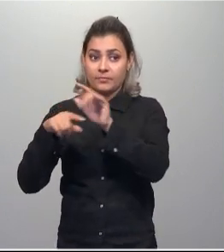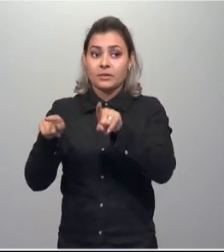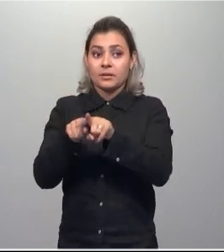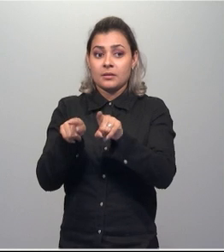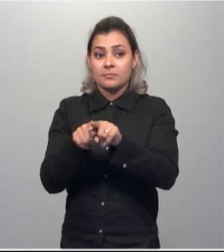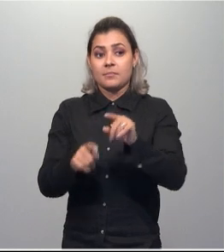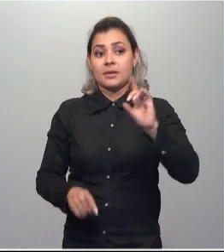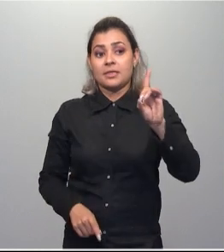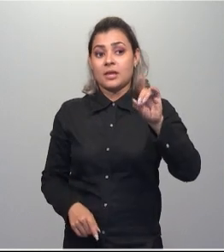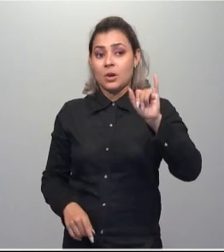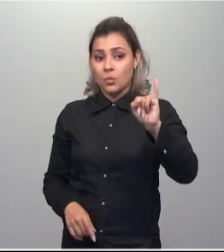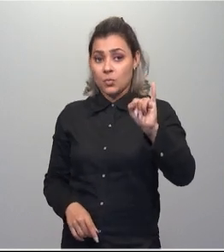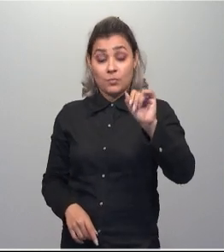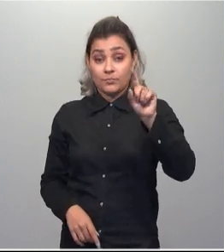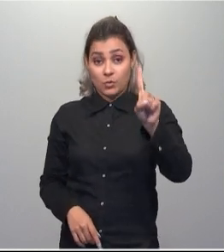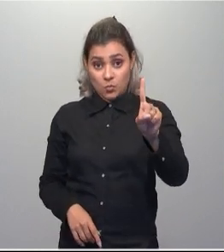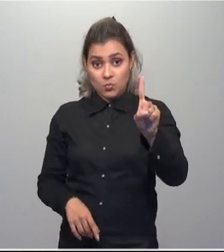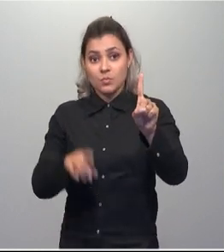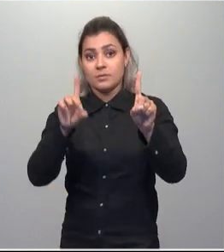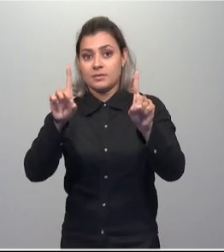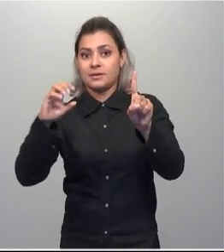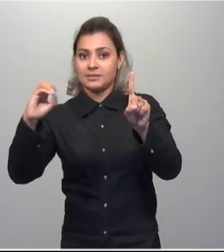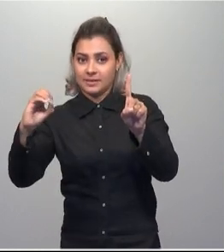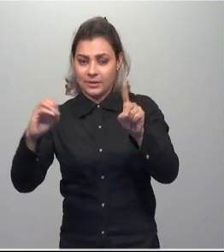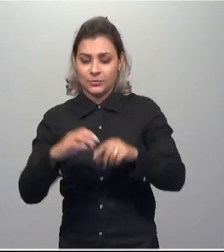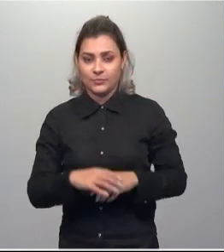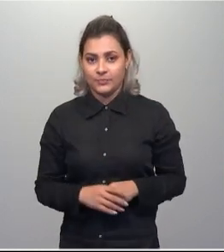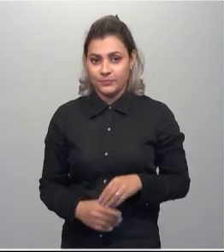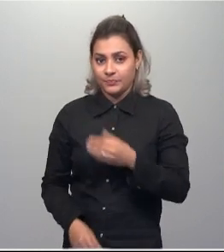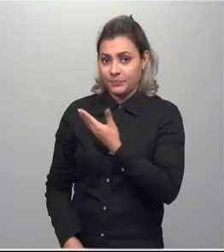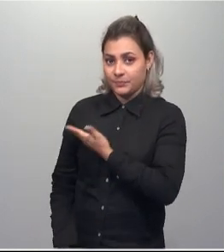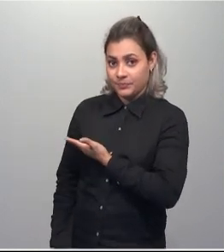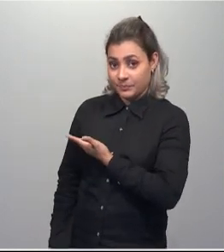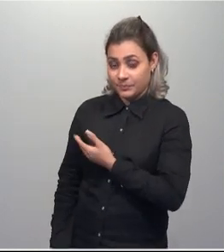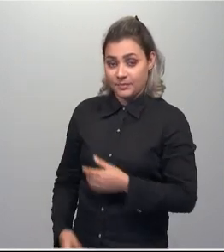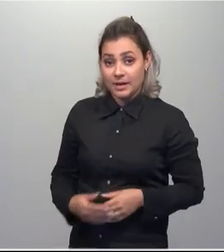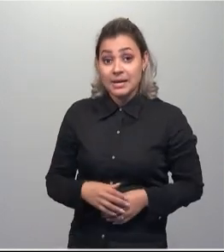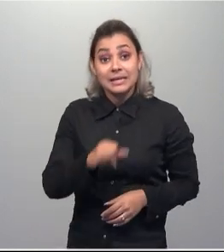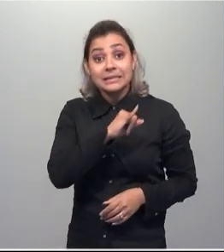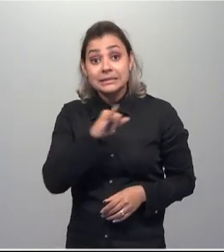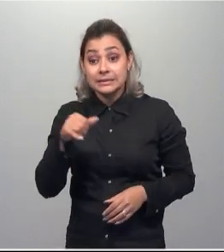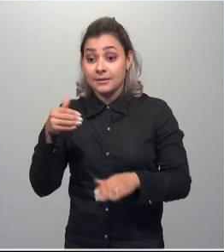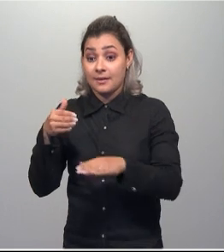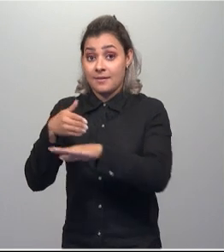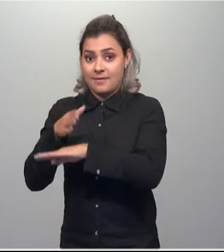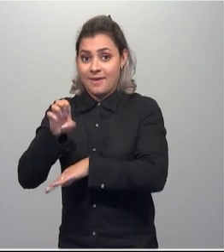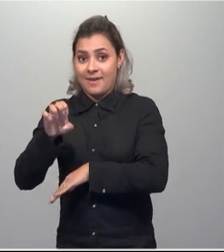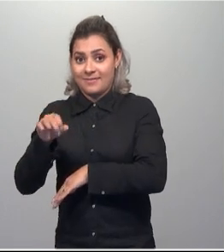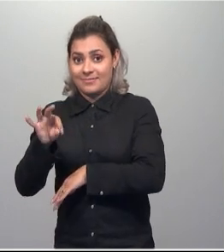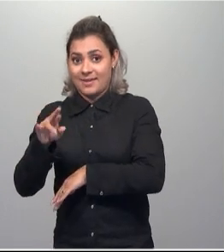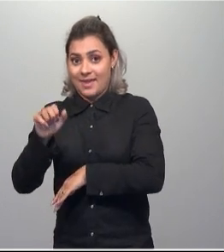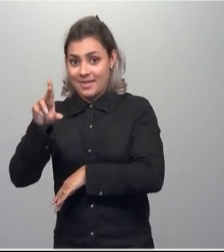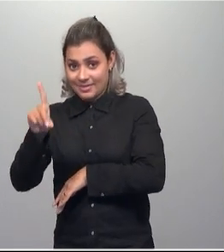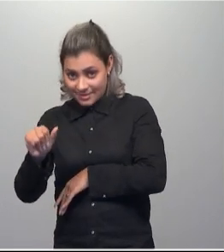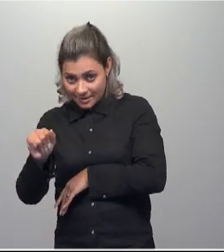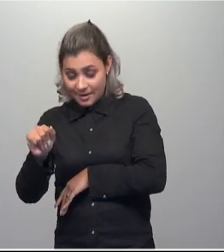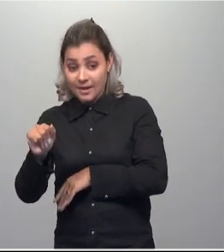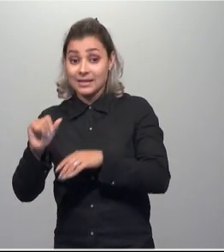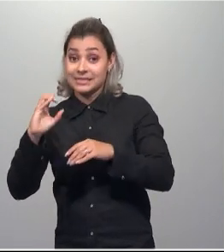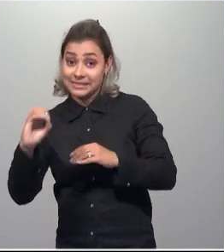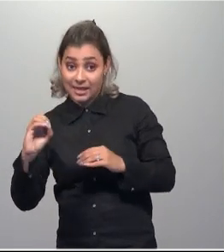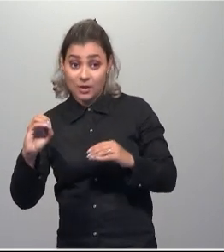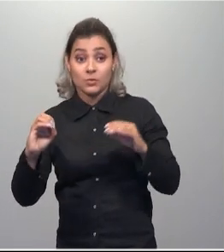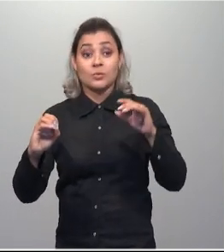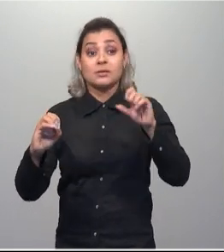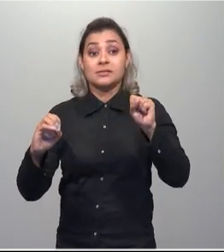um quando a minha entrada quando a minha saída nesse instante for 00 que um